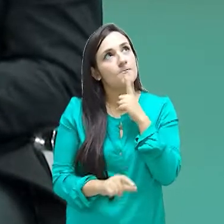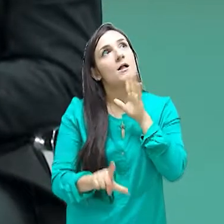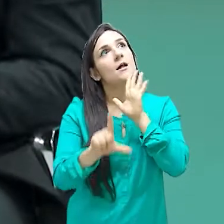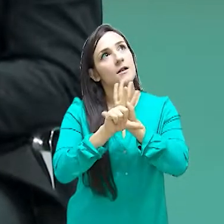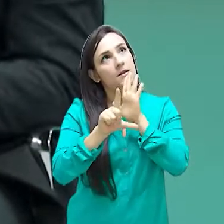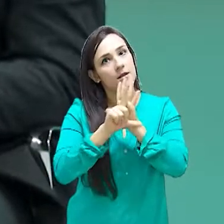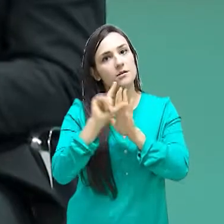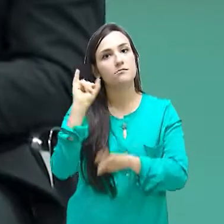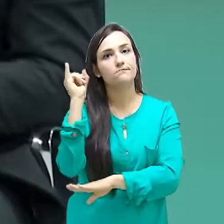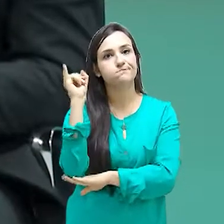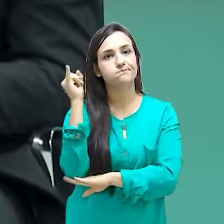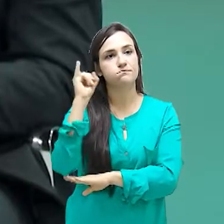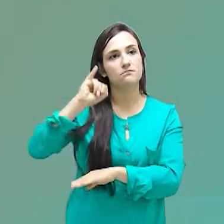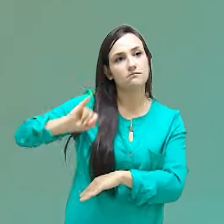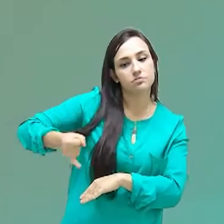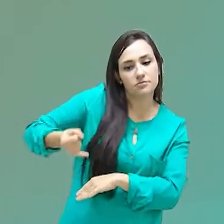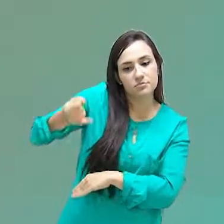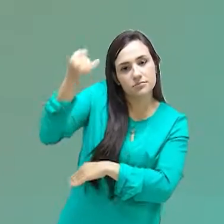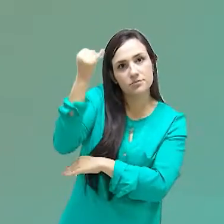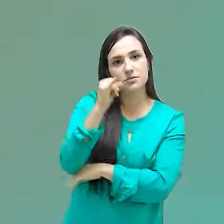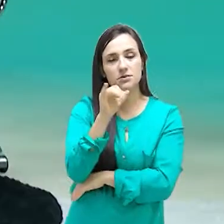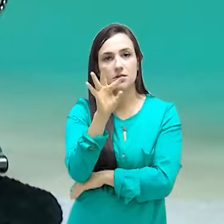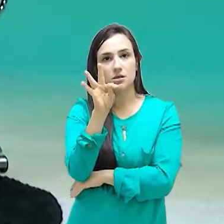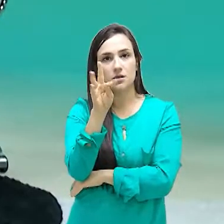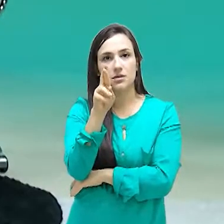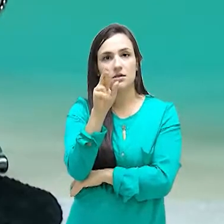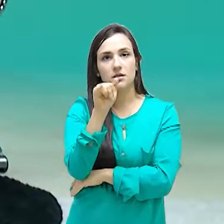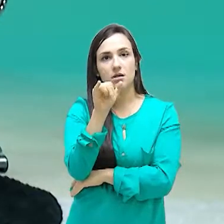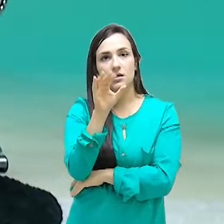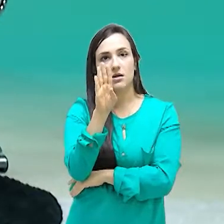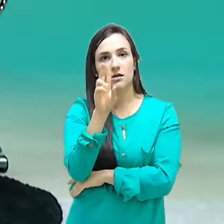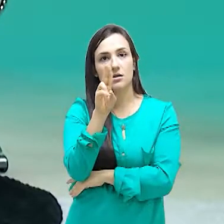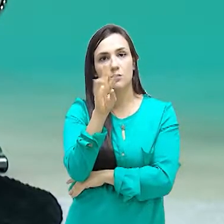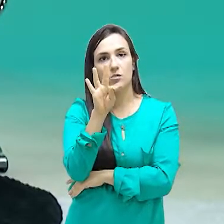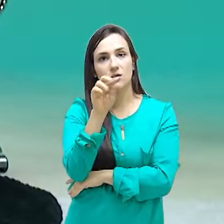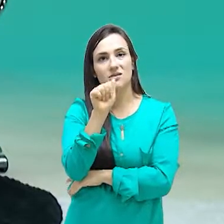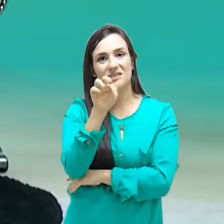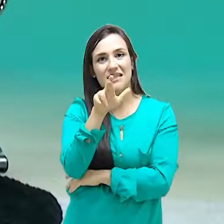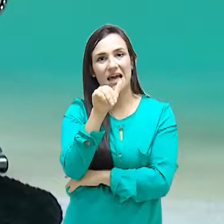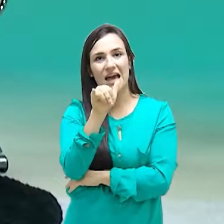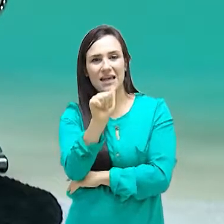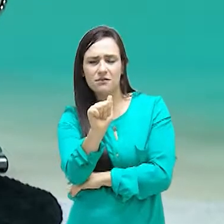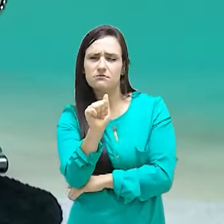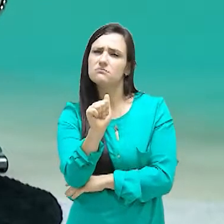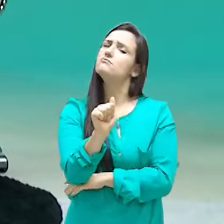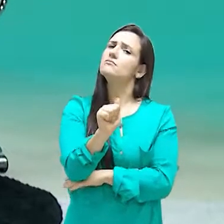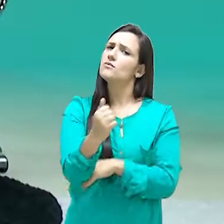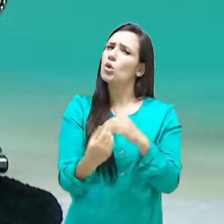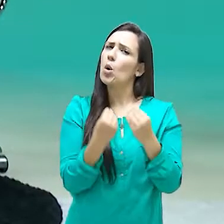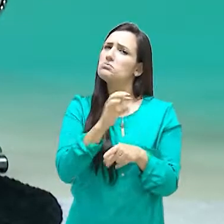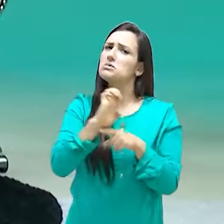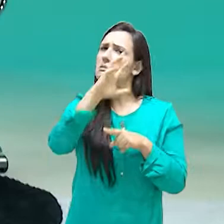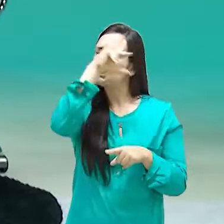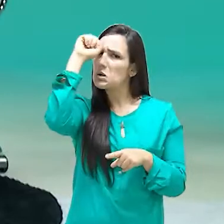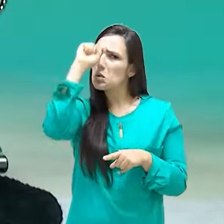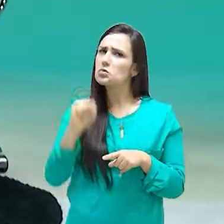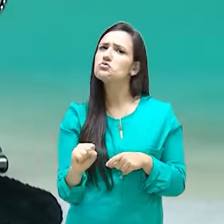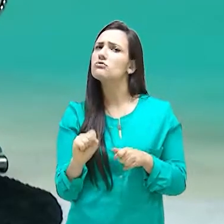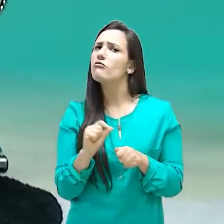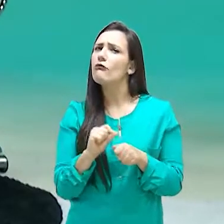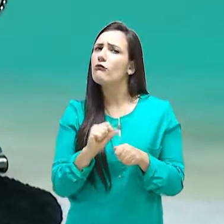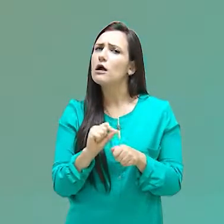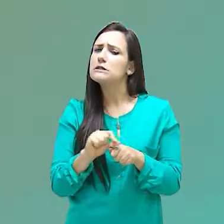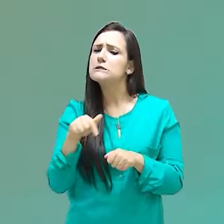isoladamente, foi a de legislação tributária. Legislação tributária. Exato. Como que Mato Grosso do Sul trata o seu regime tributário? A gente